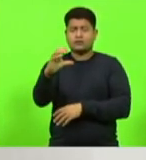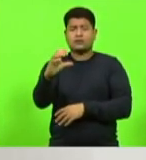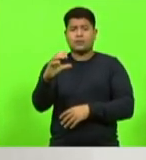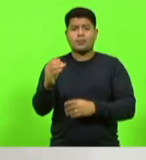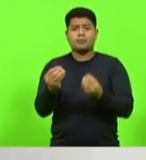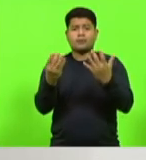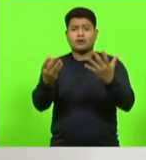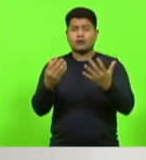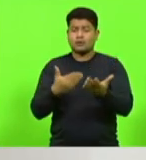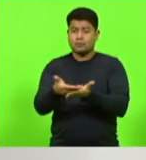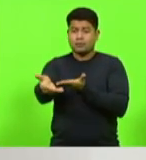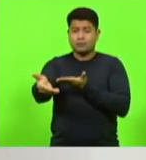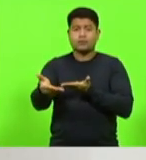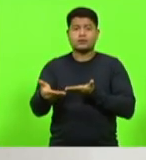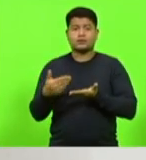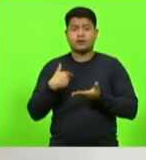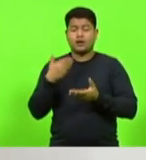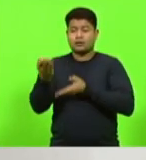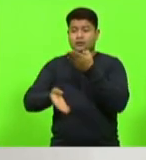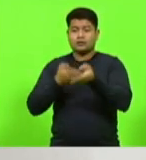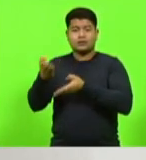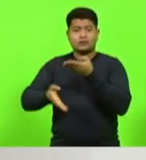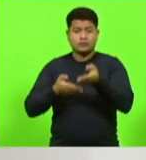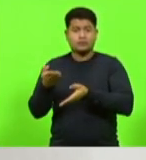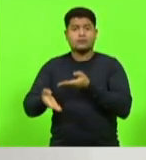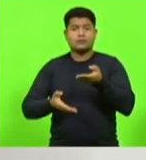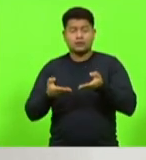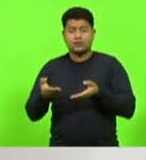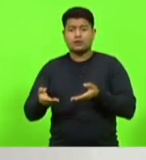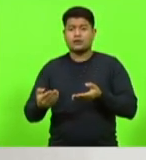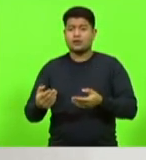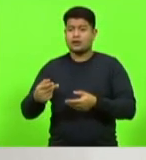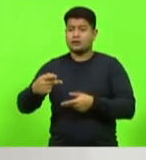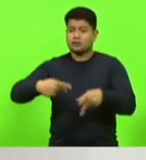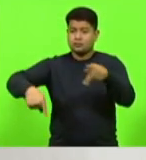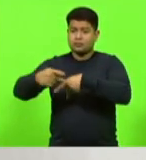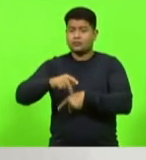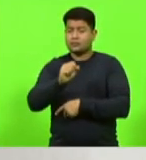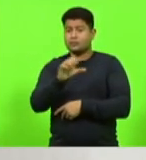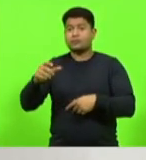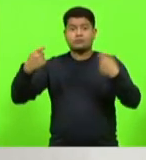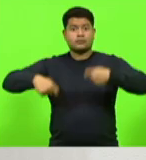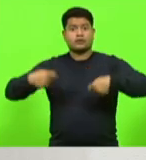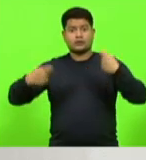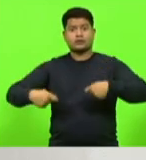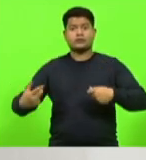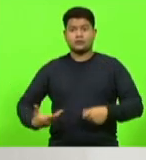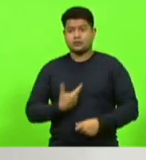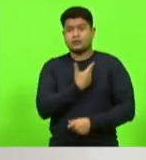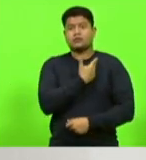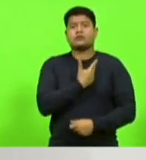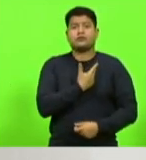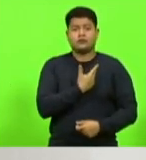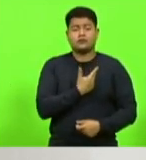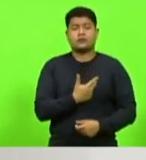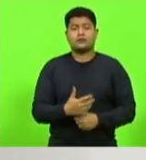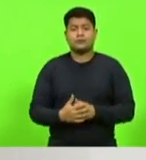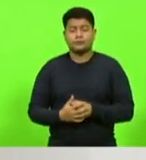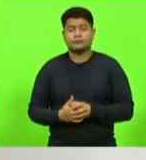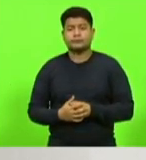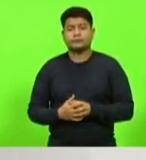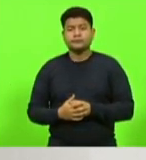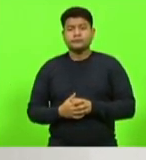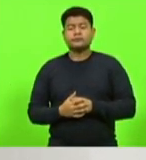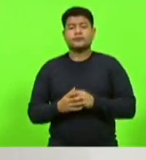dar início ao atendimento dos catarinenses que necessitam desse tipo de atenção